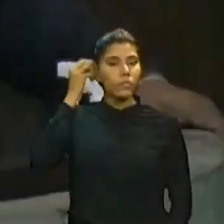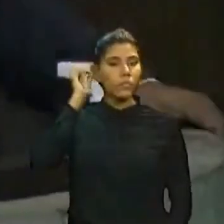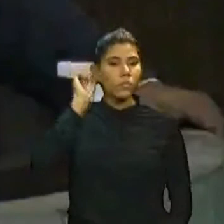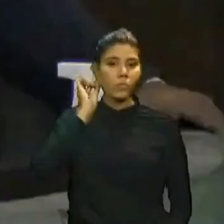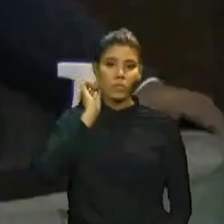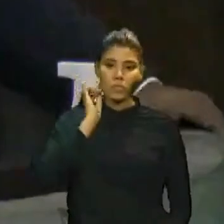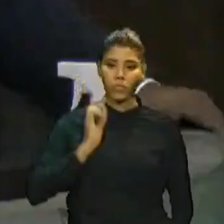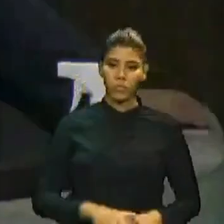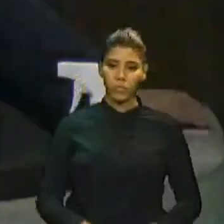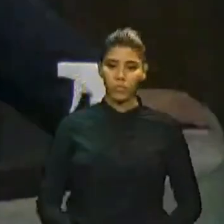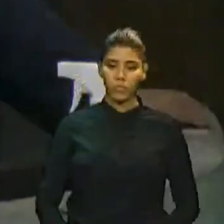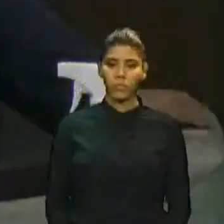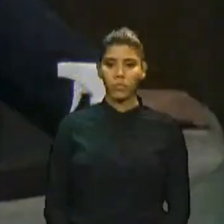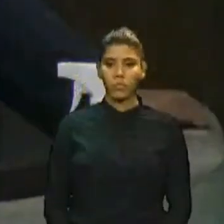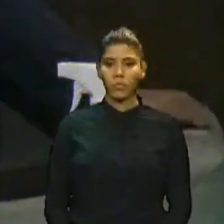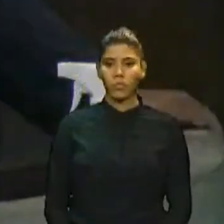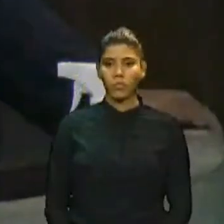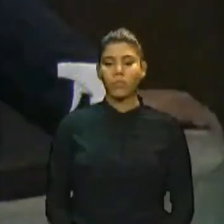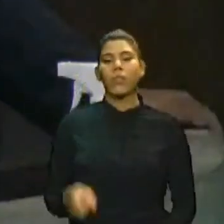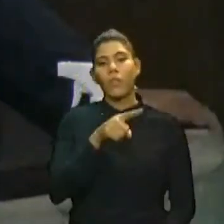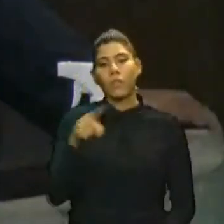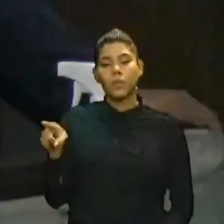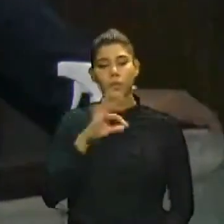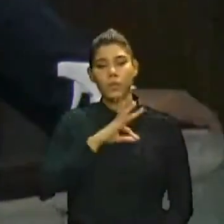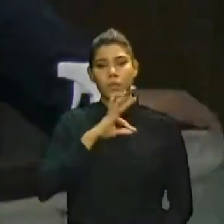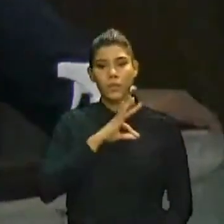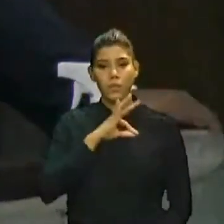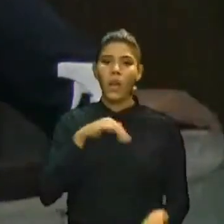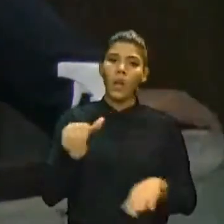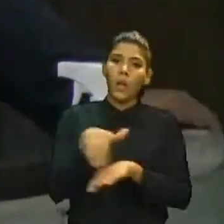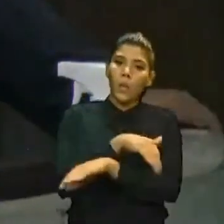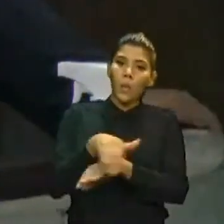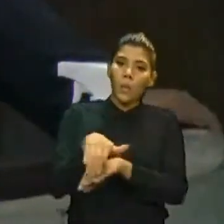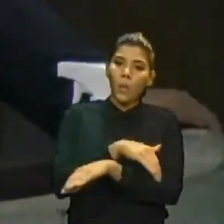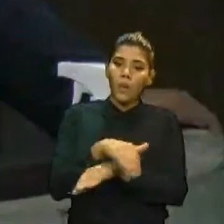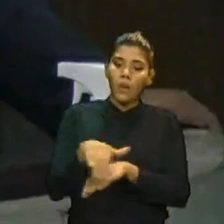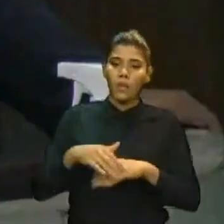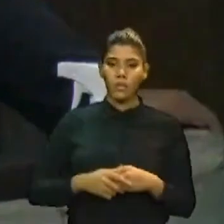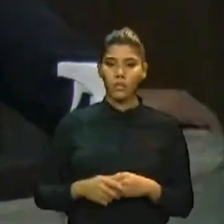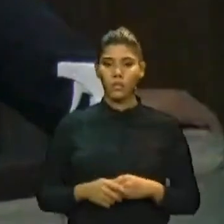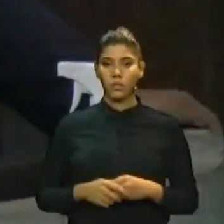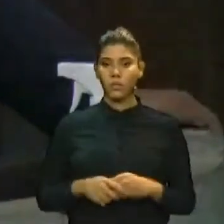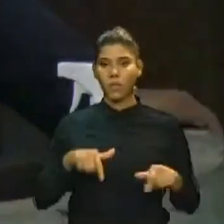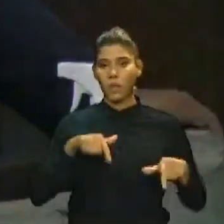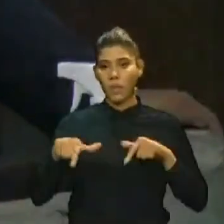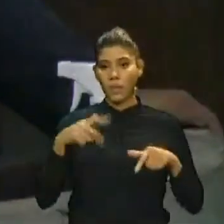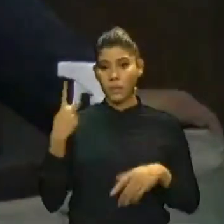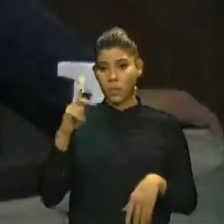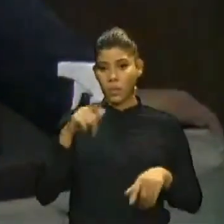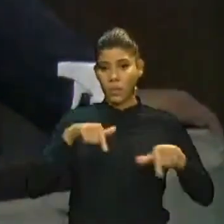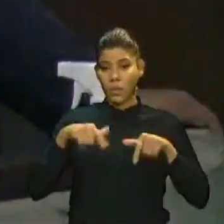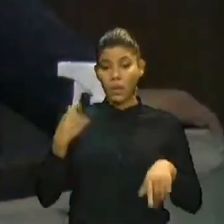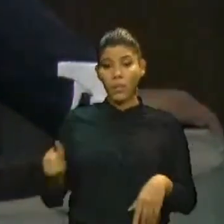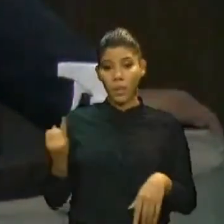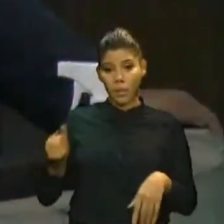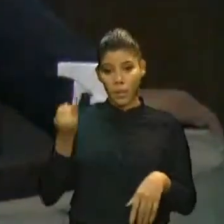estamos dizendo mais uma vez para os policiais, senhores policiais, que estão nas ruas combatendo as facções. O seu trabalho, ele é